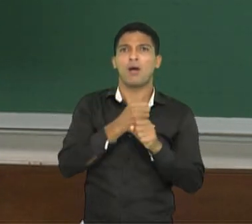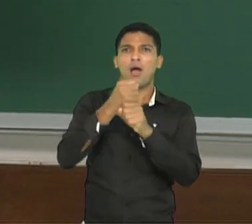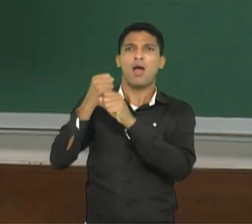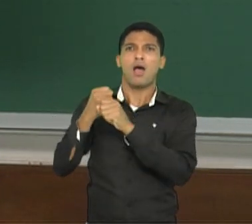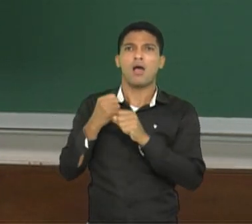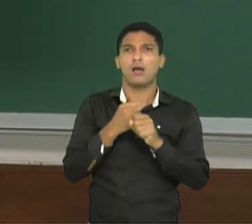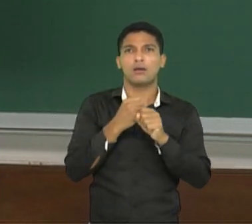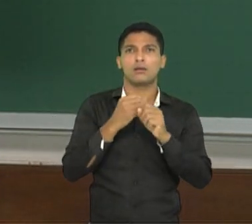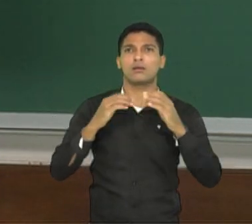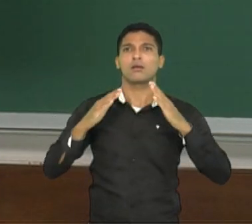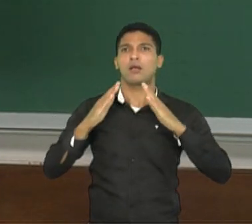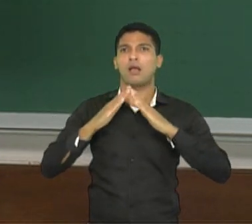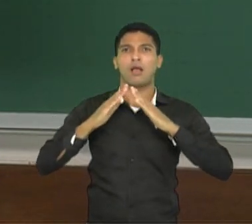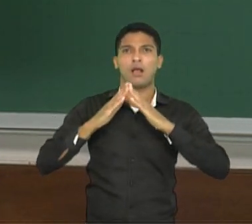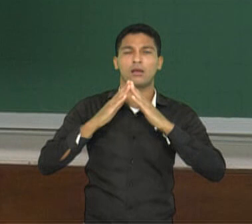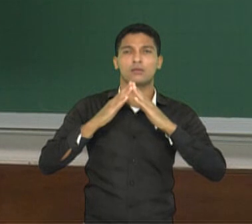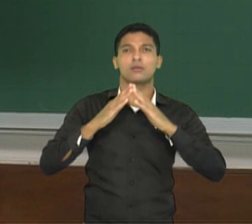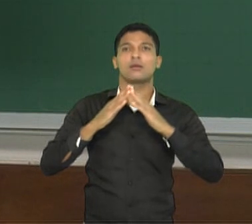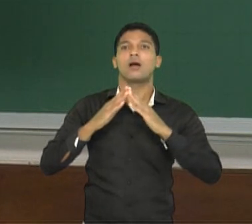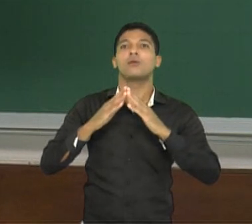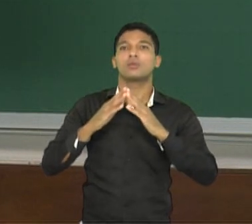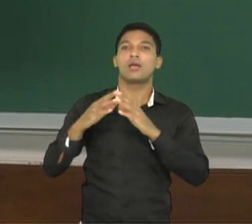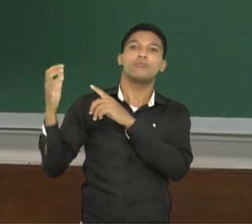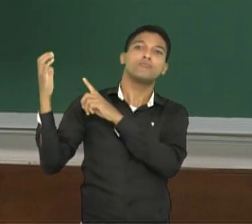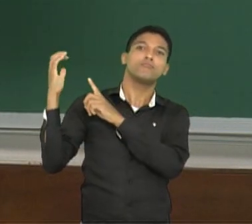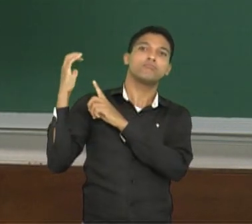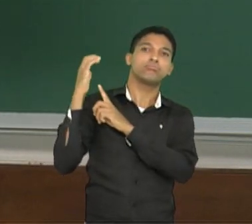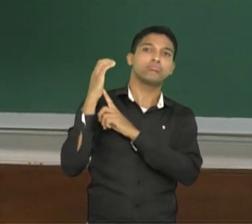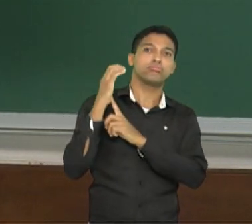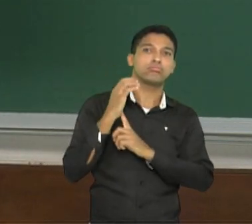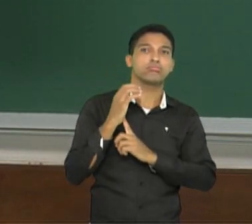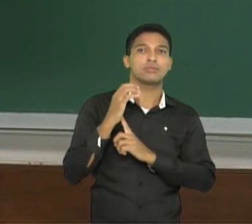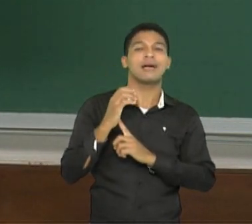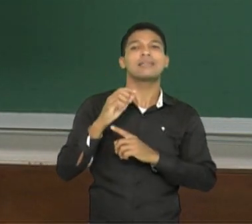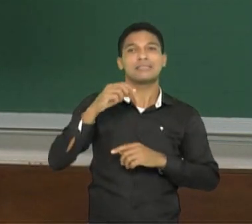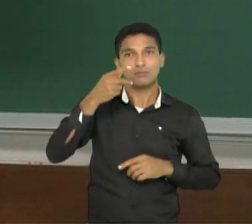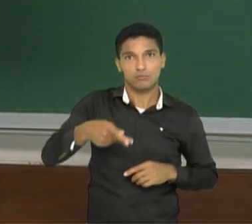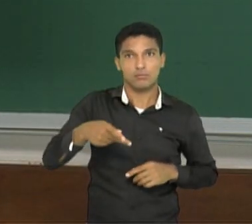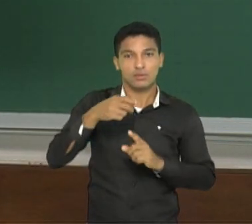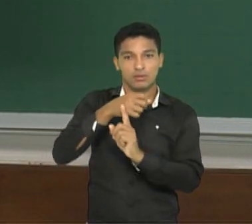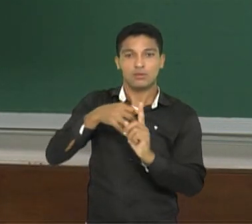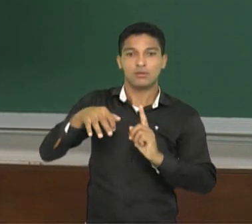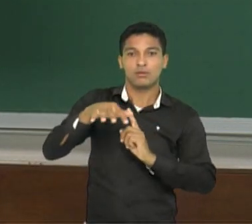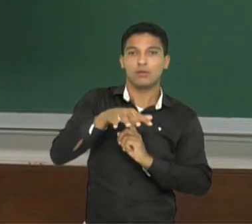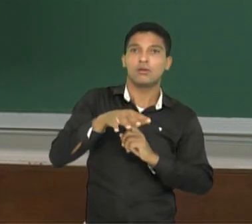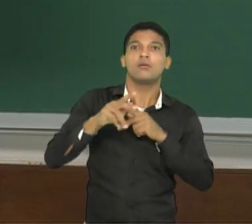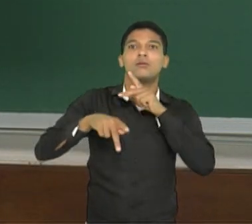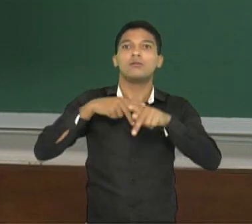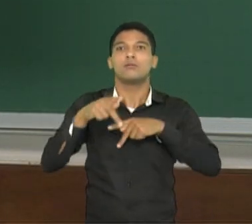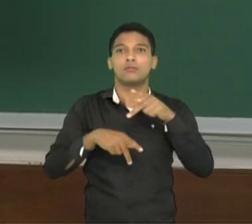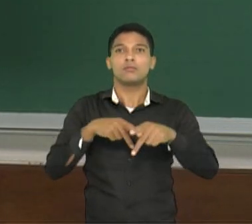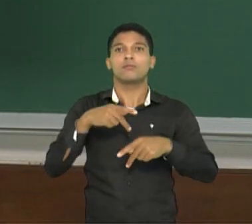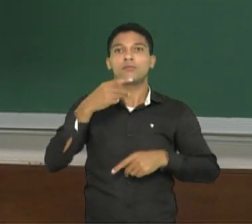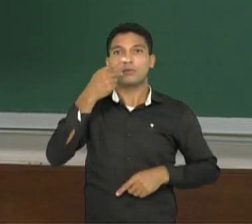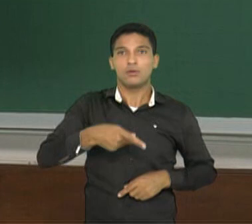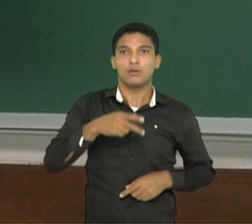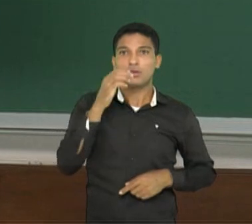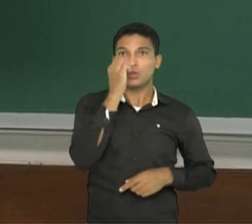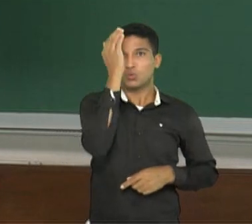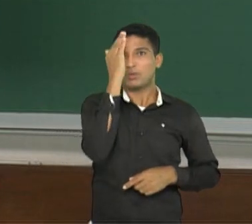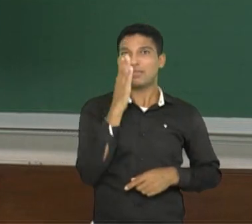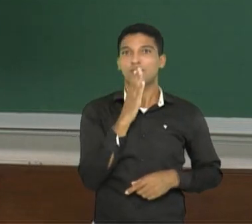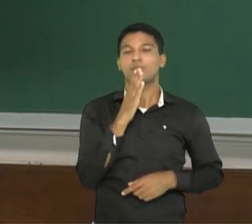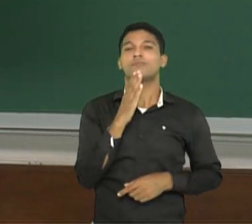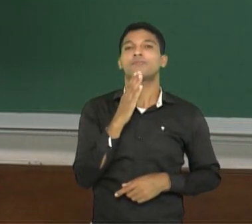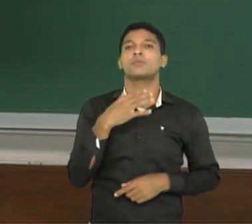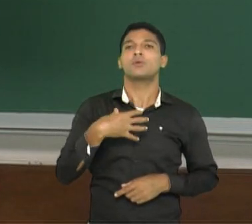consigo ali os seus hábitos e acabaram empregando na sociedade brasileira essa maneira de viver, de